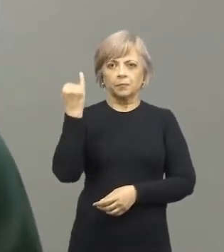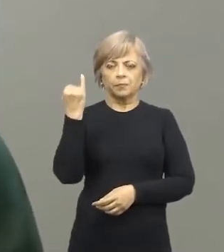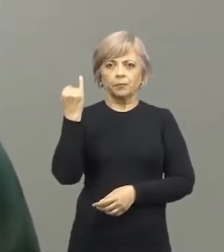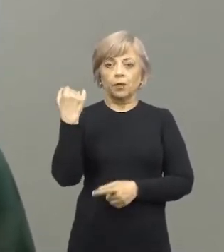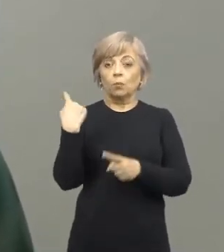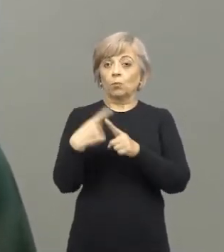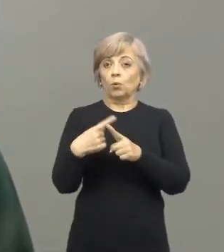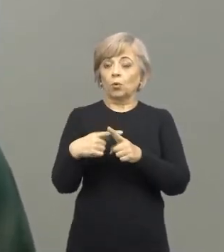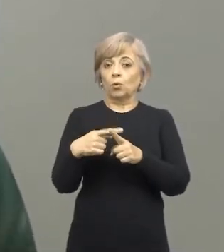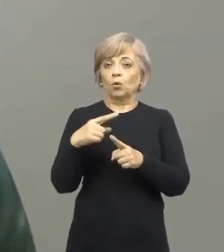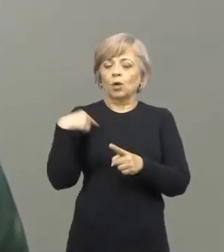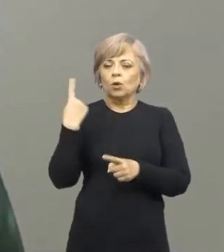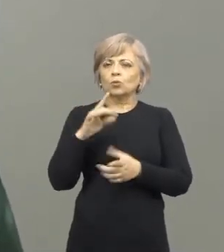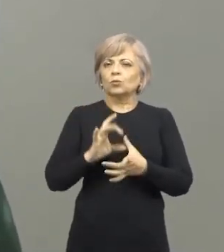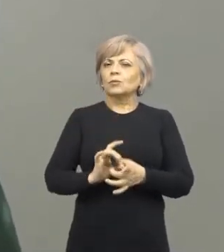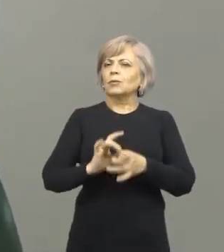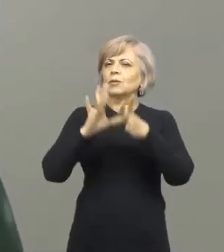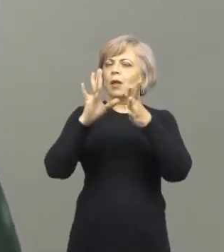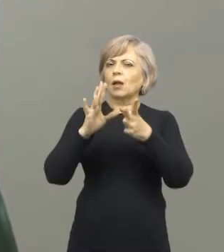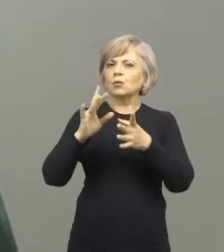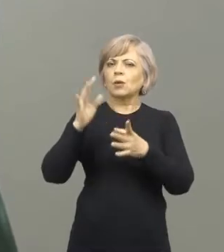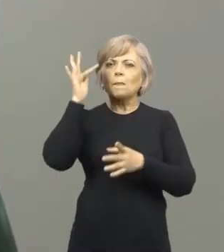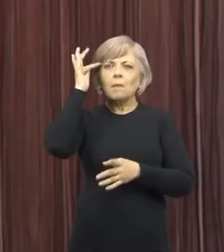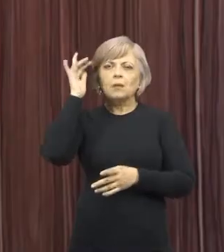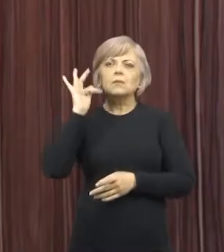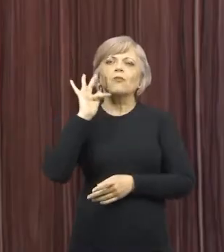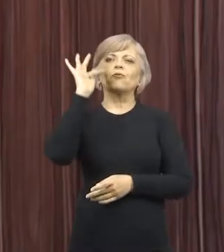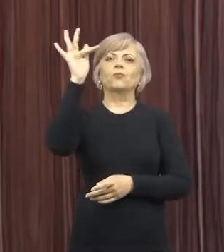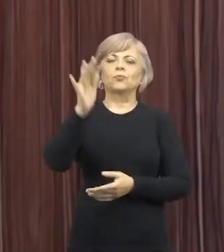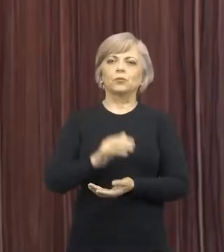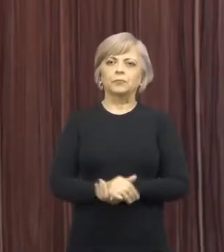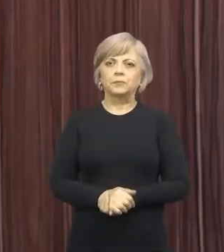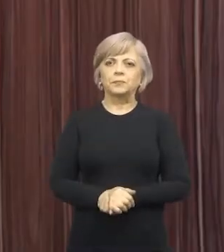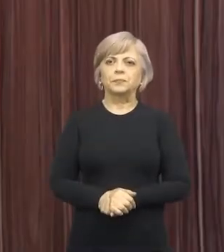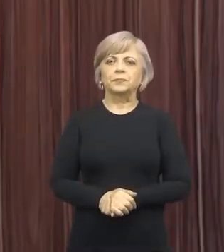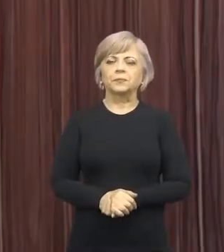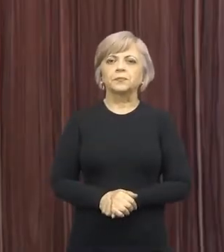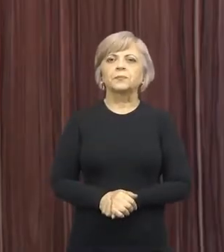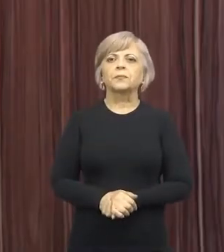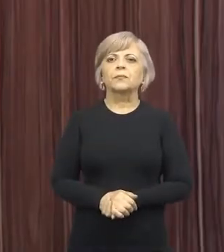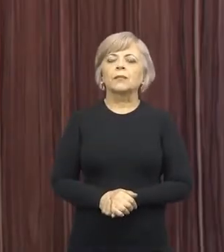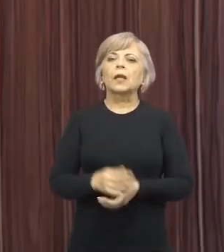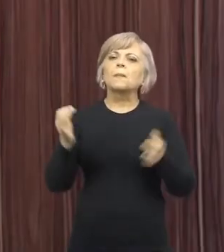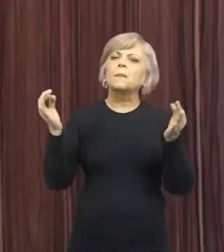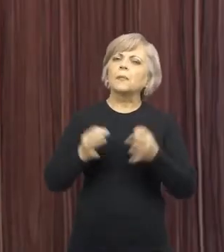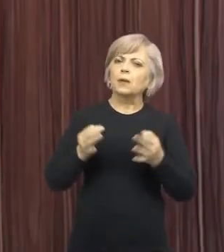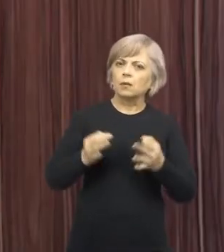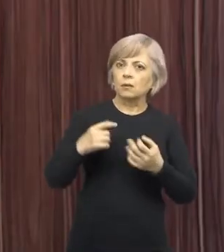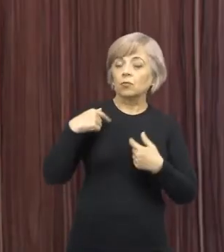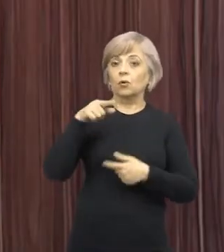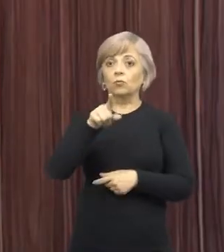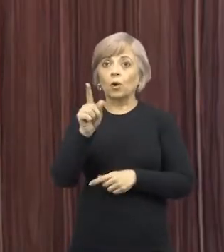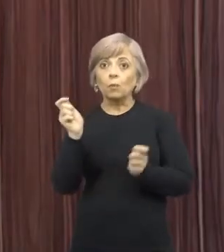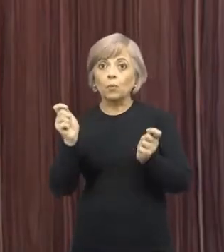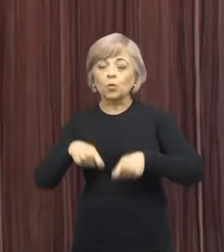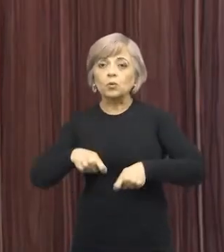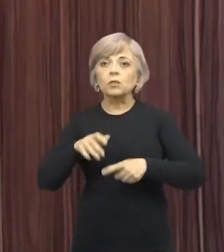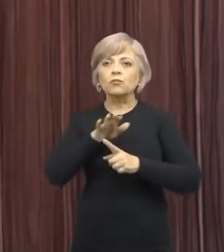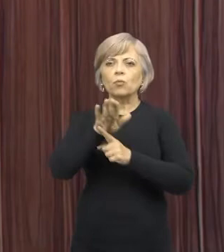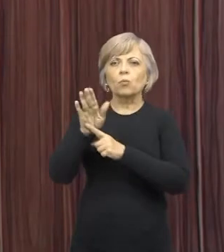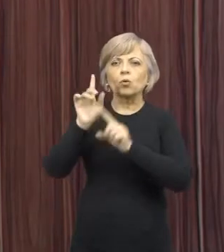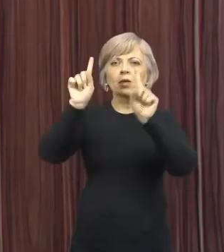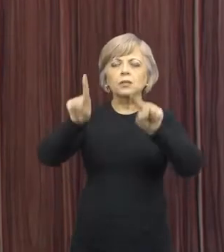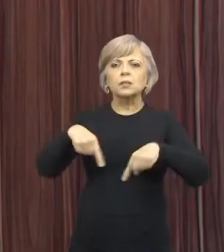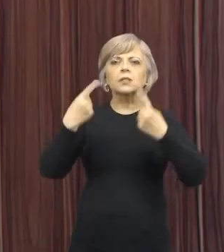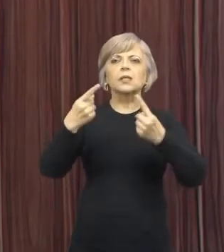nos permitem traçar os próximos passos. Perfeito, doutora. Agora, é possível ressaltar os principais desafios e